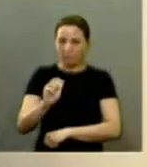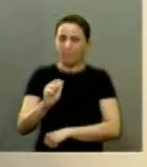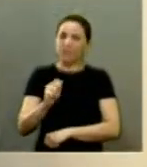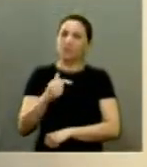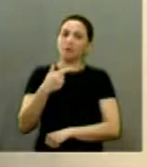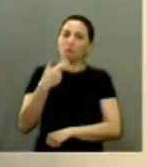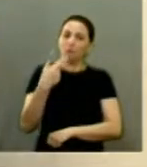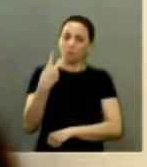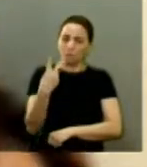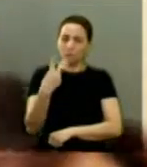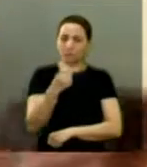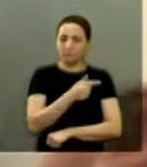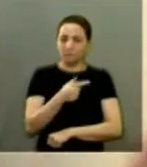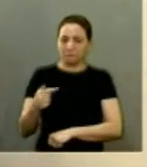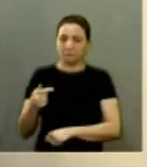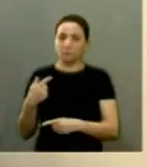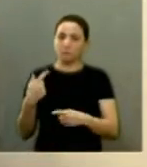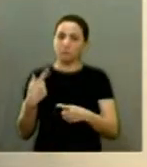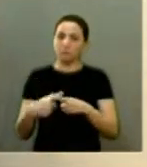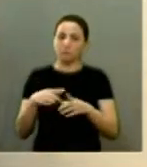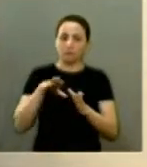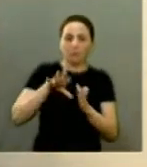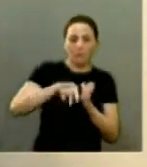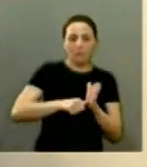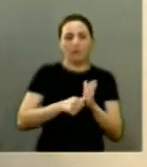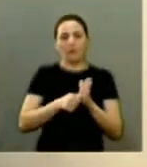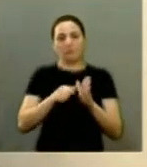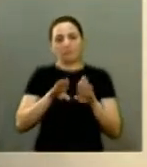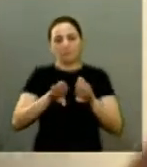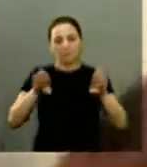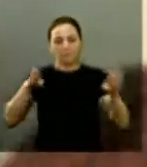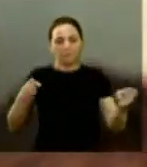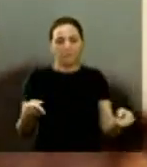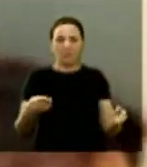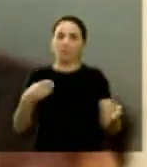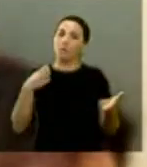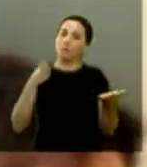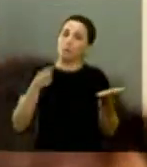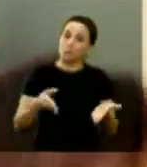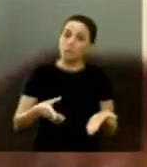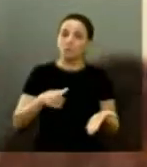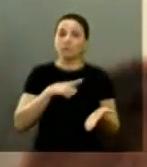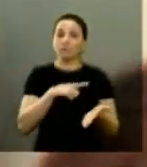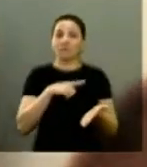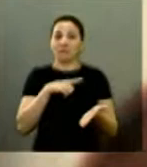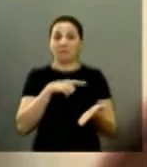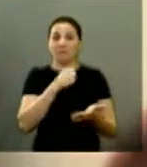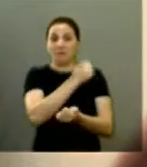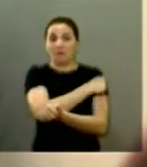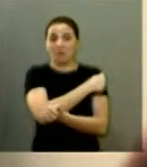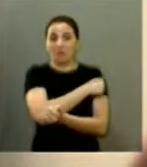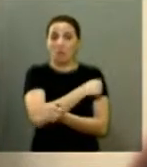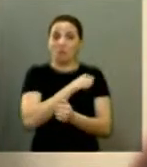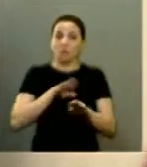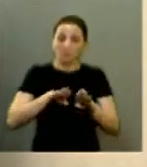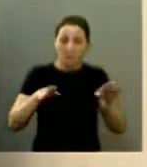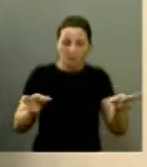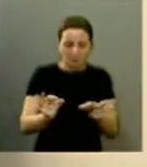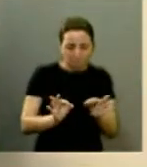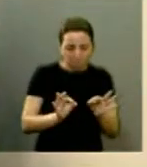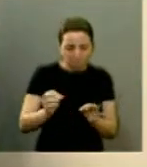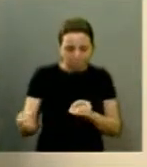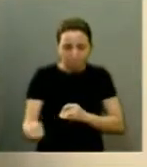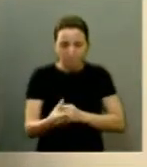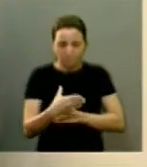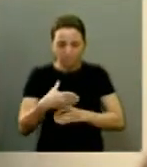sem ter aula porque roubaram o palco. E hoje vai ter a aula hoje porque foi feito um novo palco